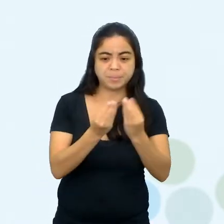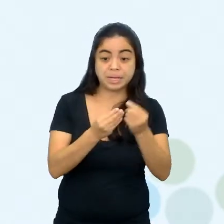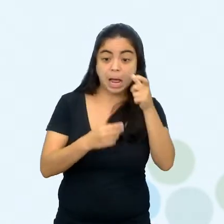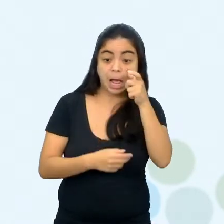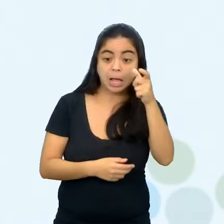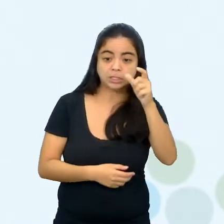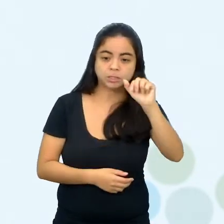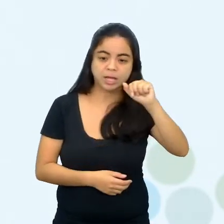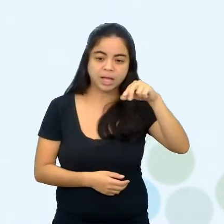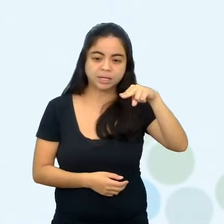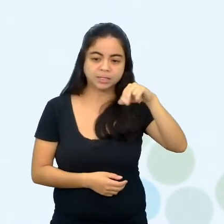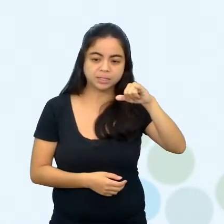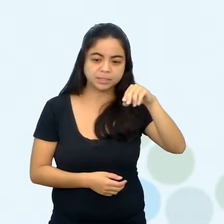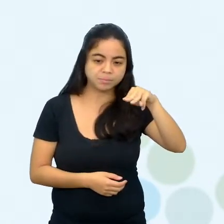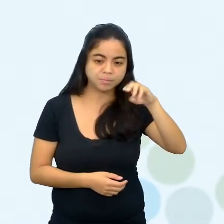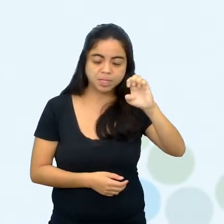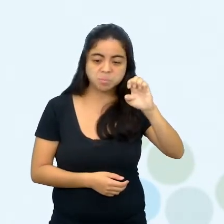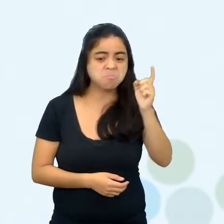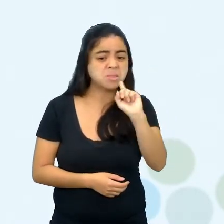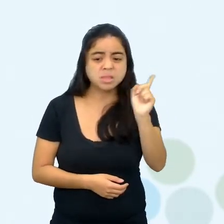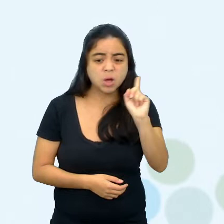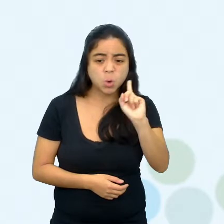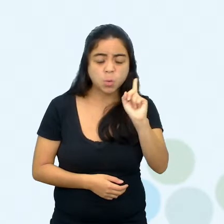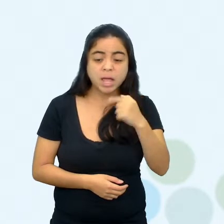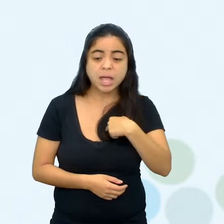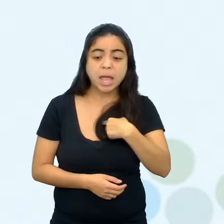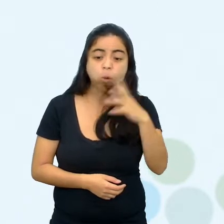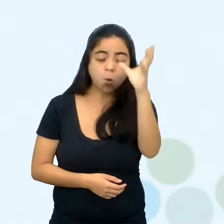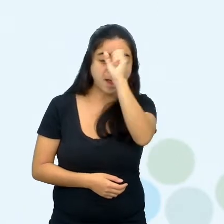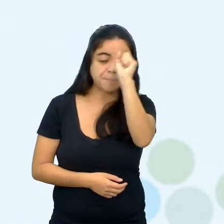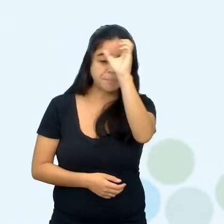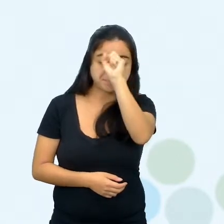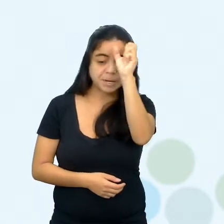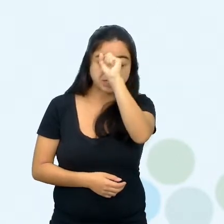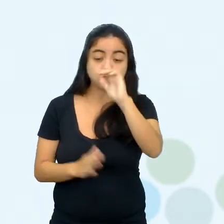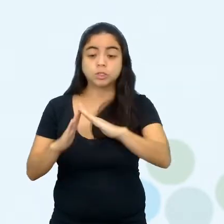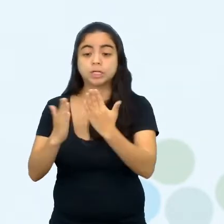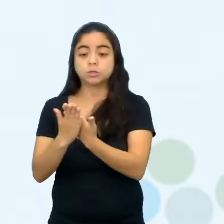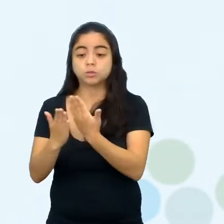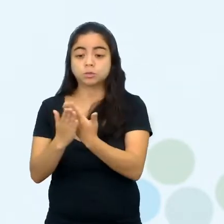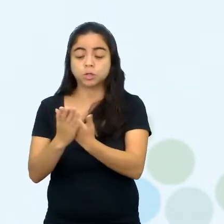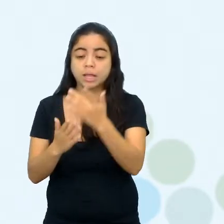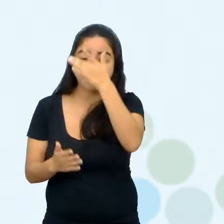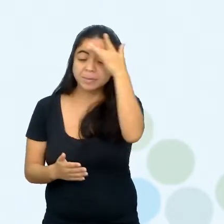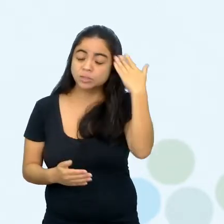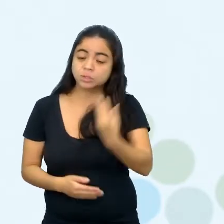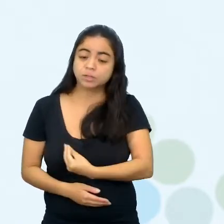fui descobrir isso convivendo com as pessoas na escola, que me apresentaram isso, eu gostei e